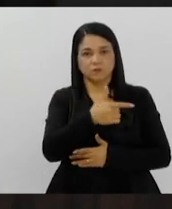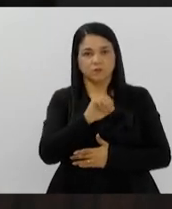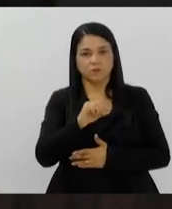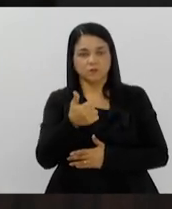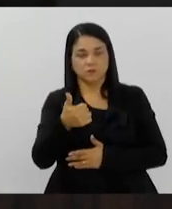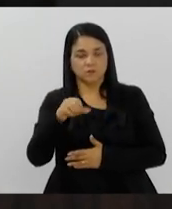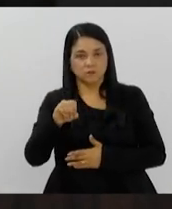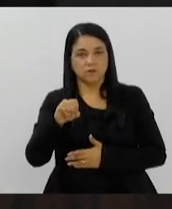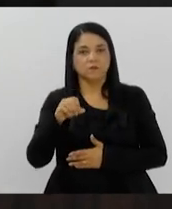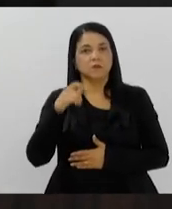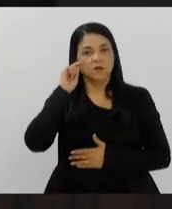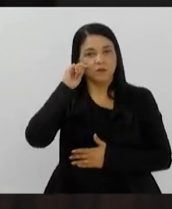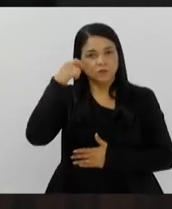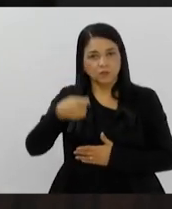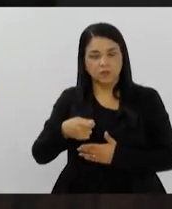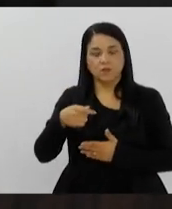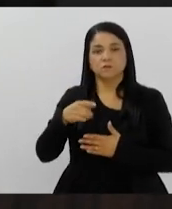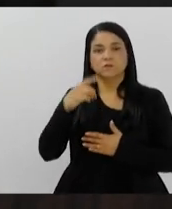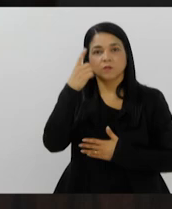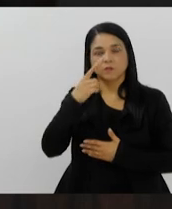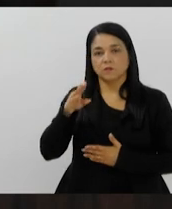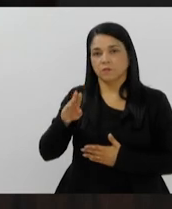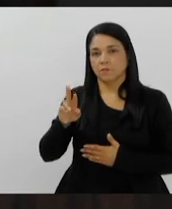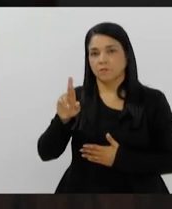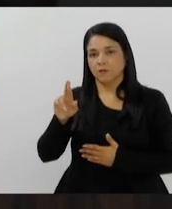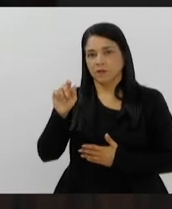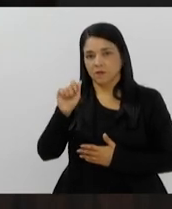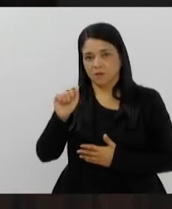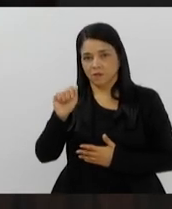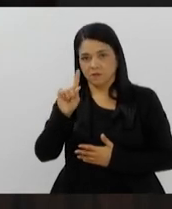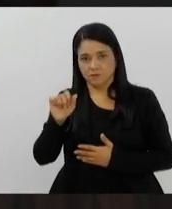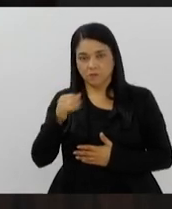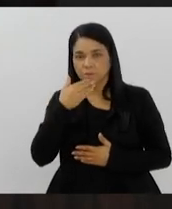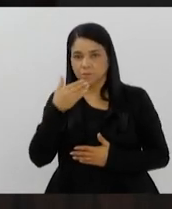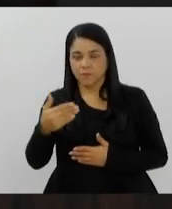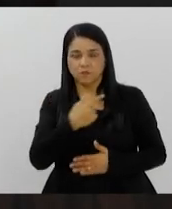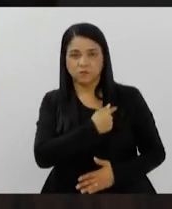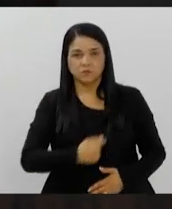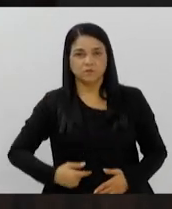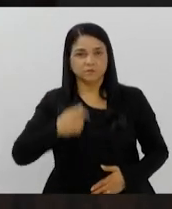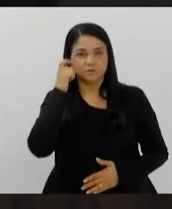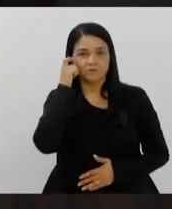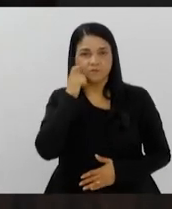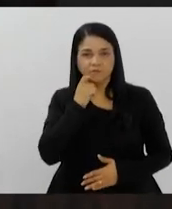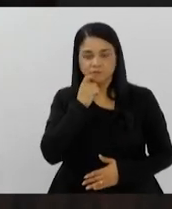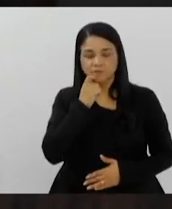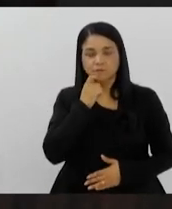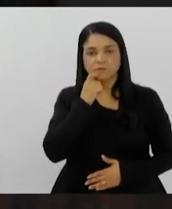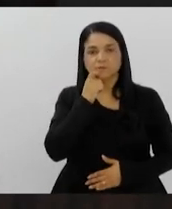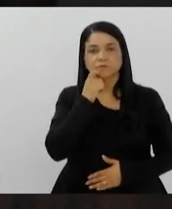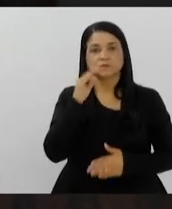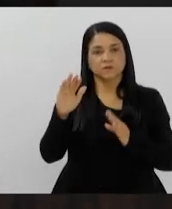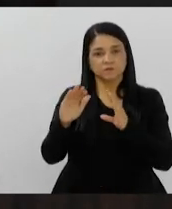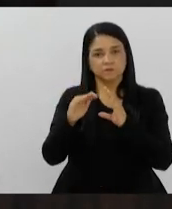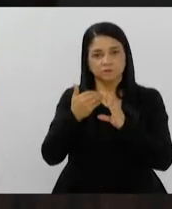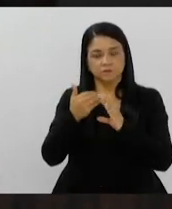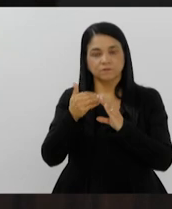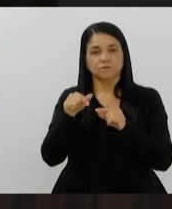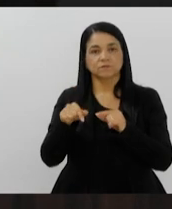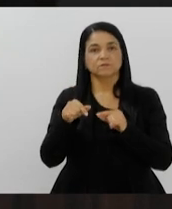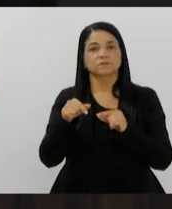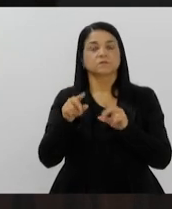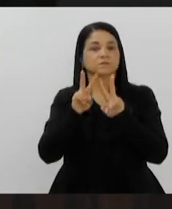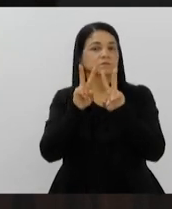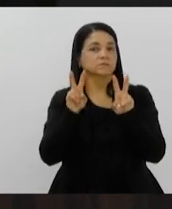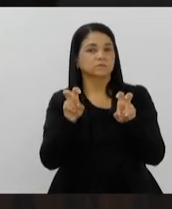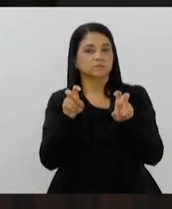2019, de autoria do deputado Brazão, que solicita ao excelentíssimo senhor governador do Estado do Rio de Janeiro o envio de mensagem